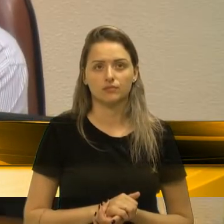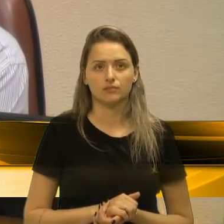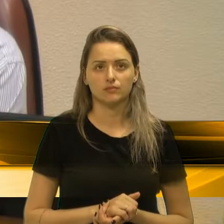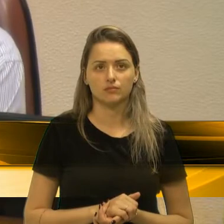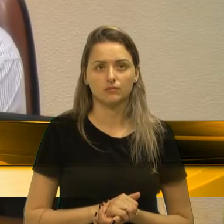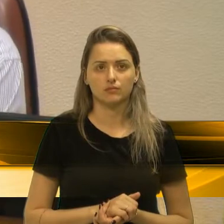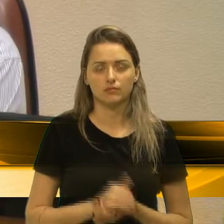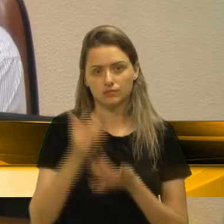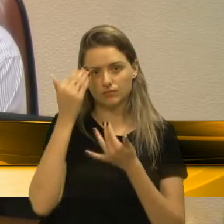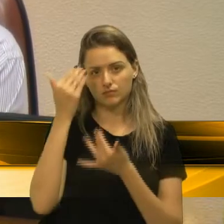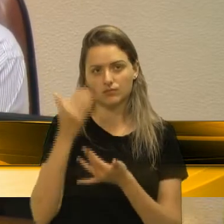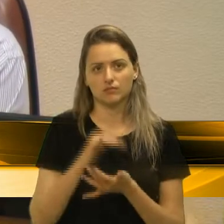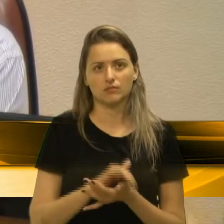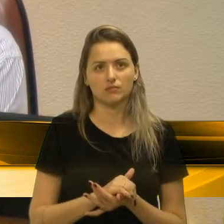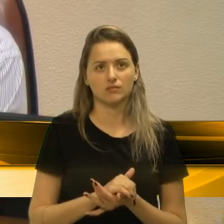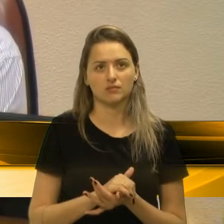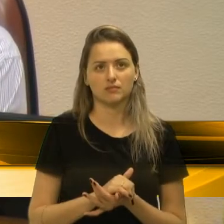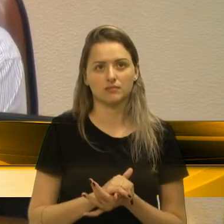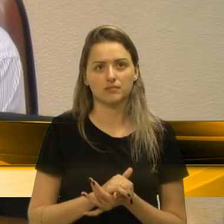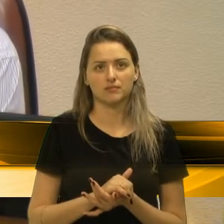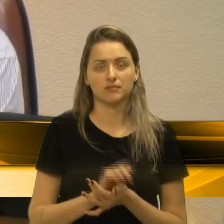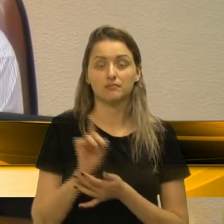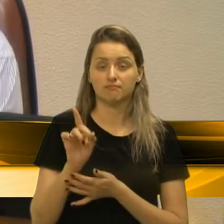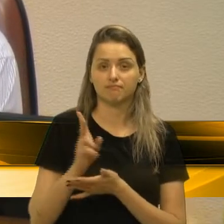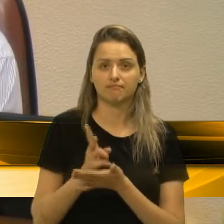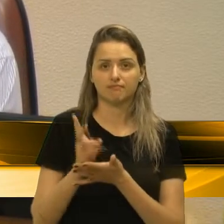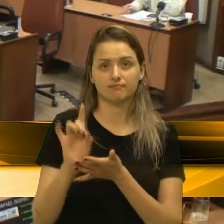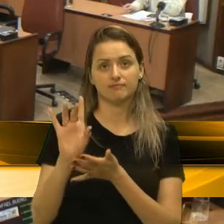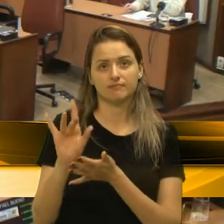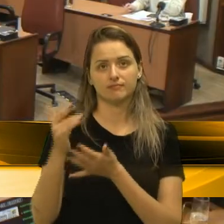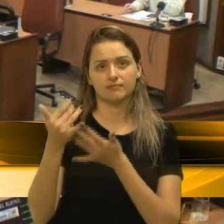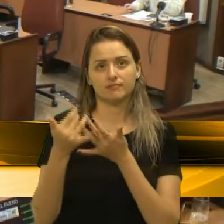Muito obrigado. O senhor pode explicar, então, para ele?